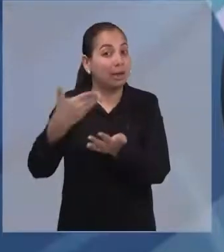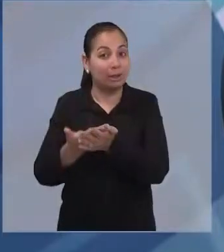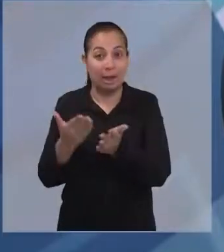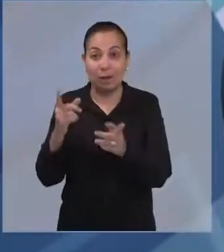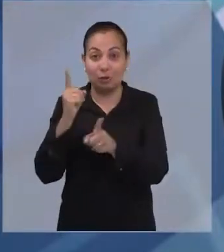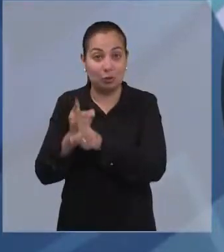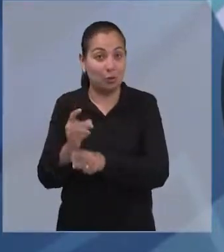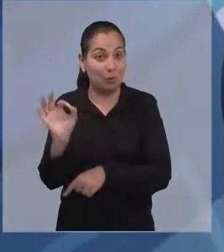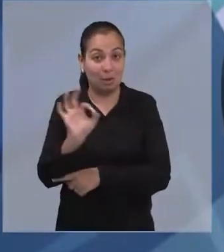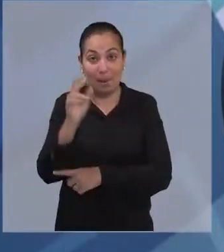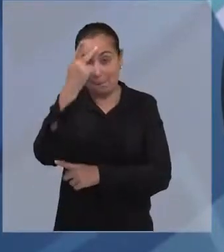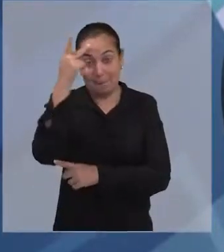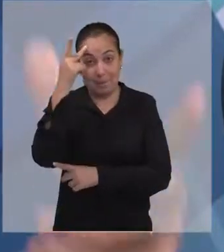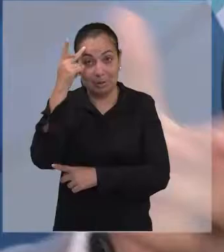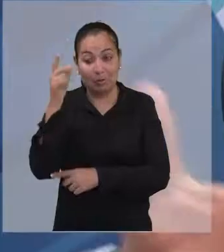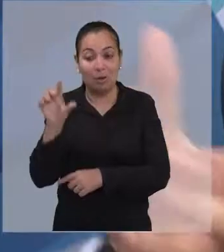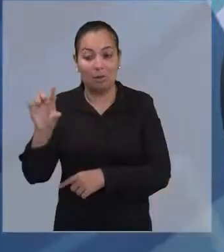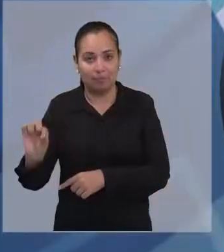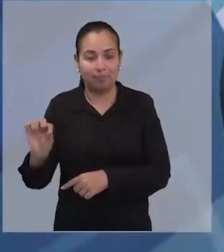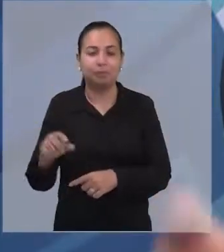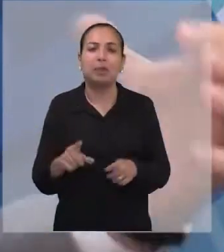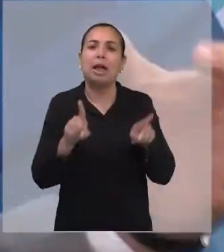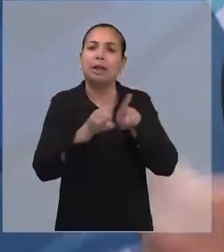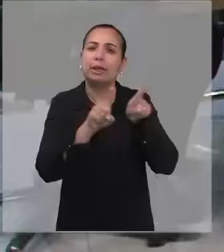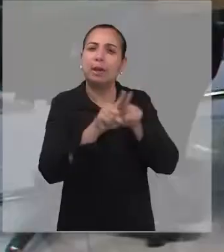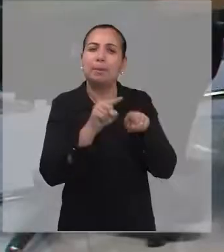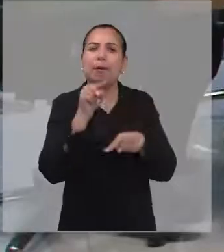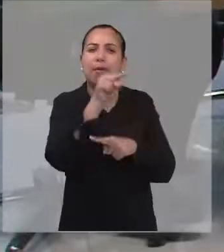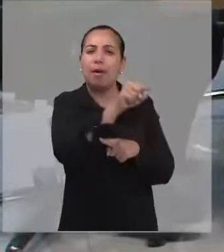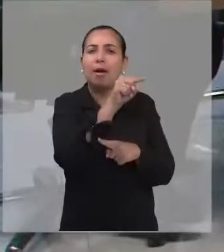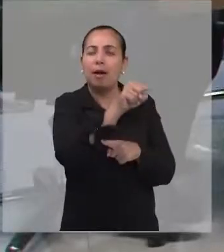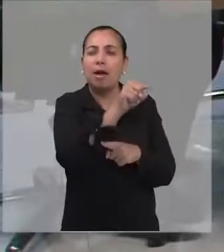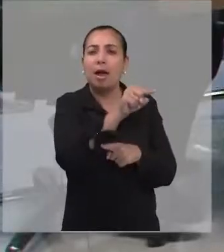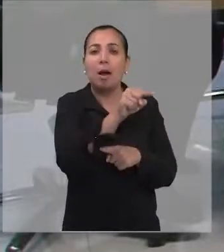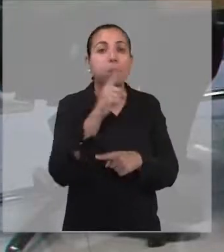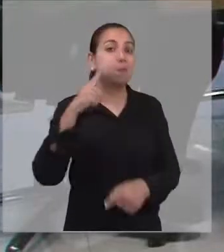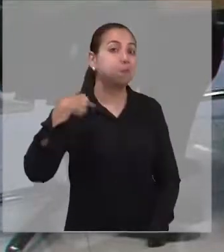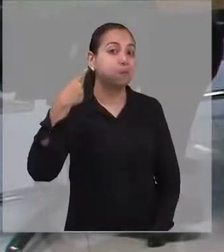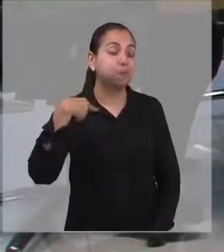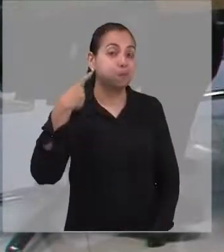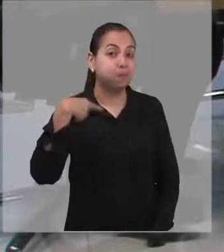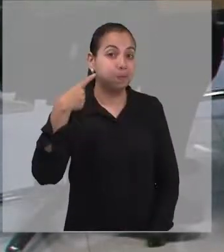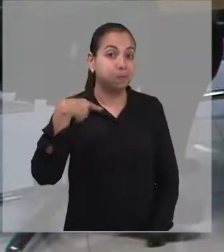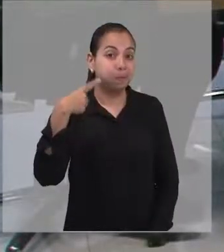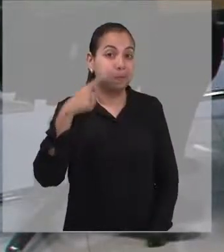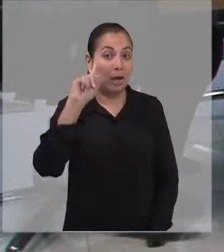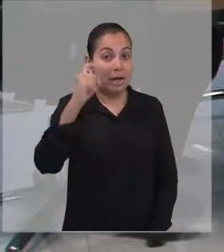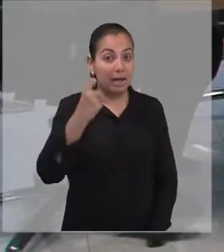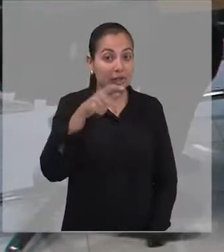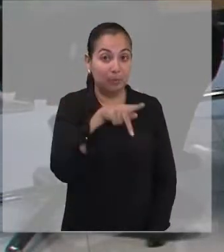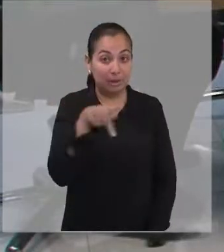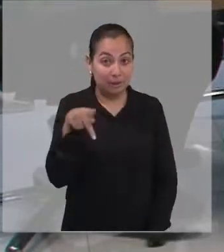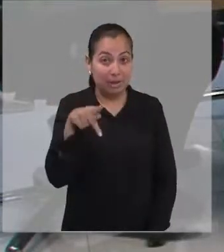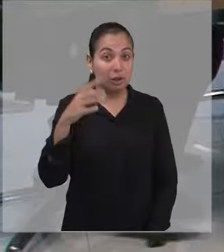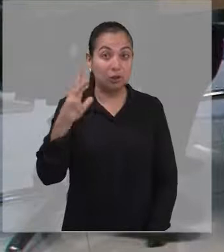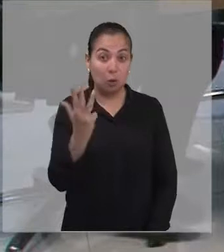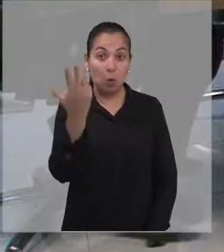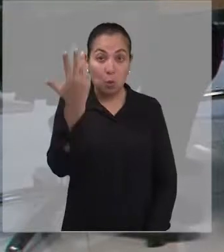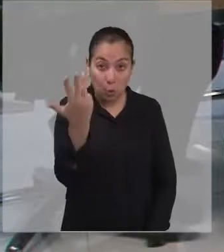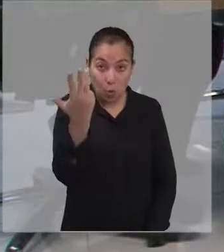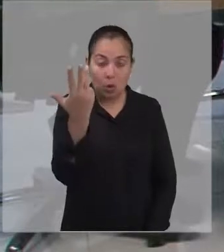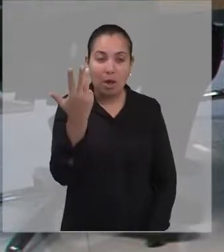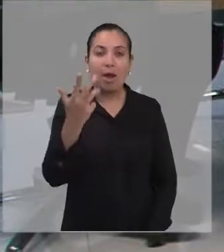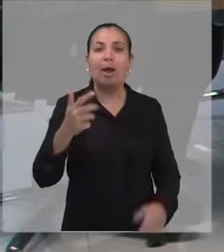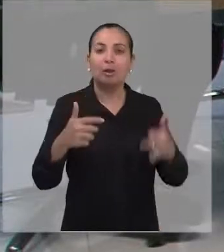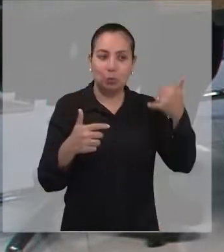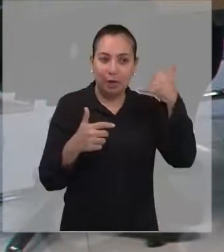2. Grampo no escritório, no telefone, no ramal dos advogados do ex-presidente Lula. Isso para um